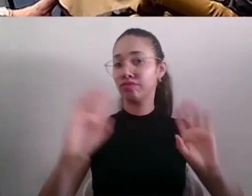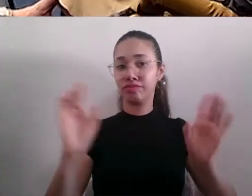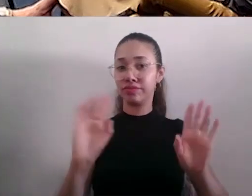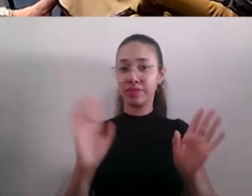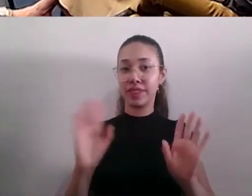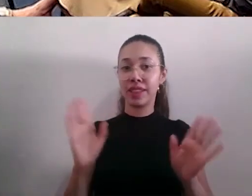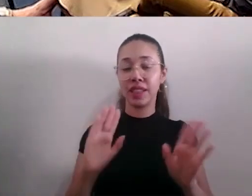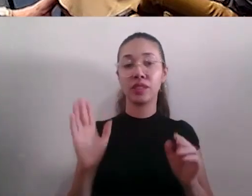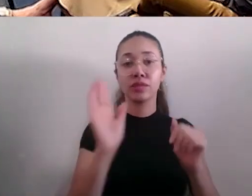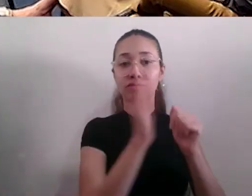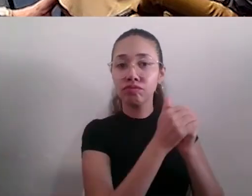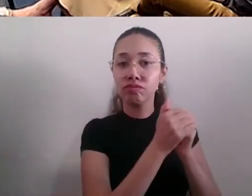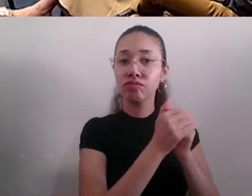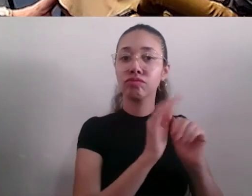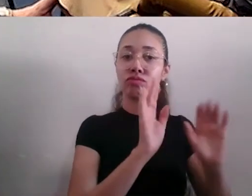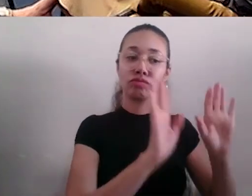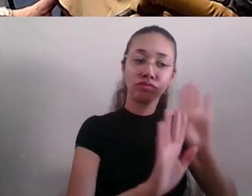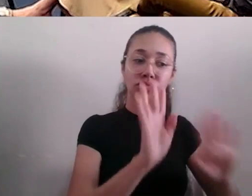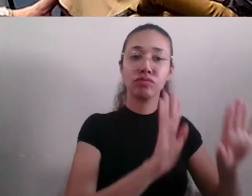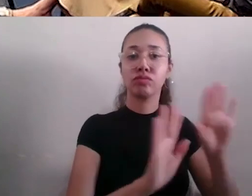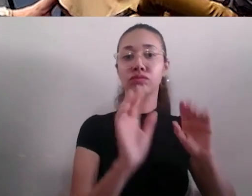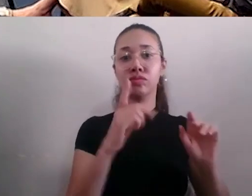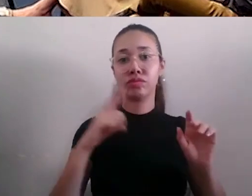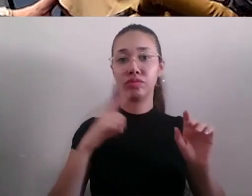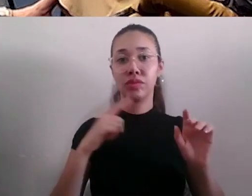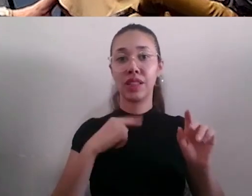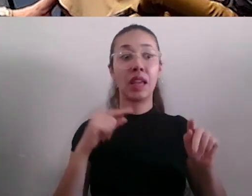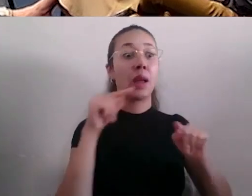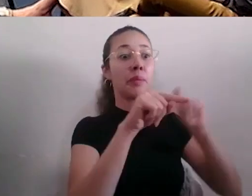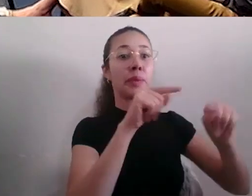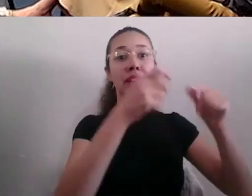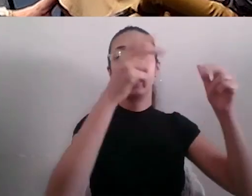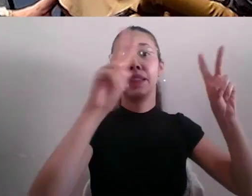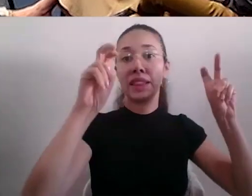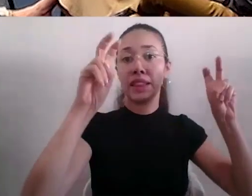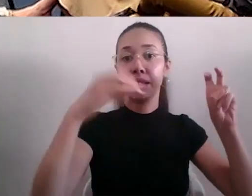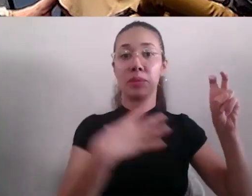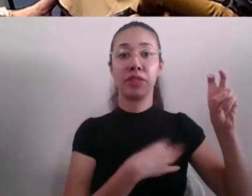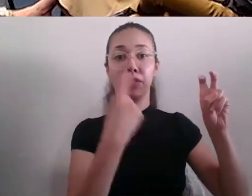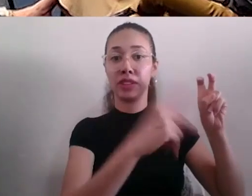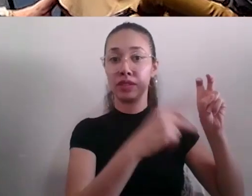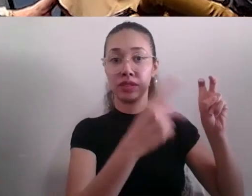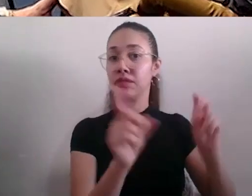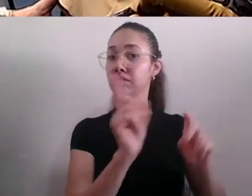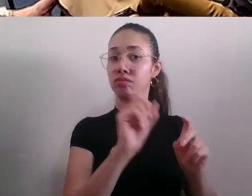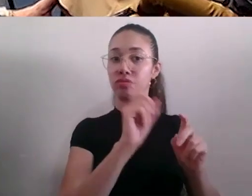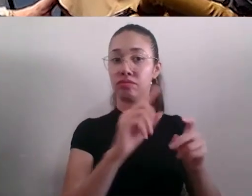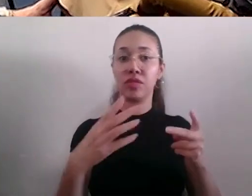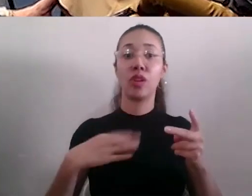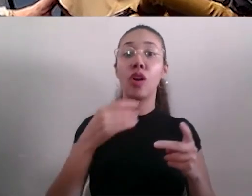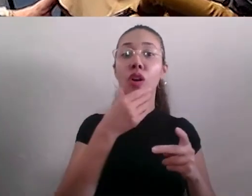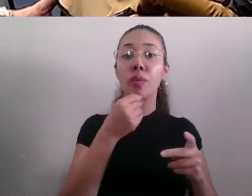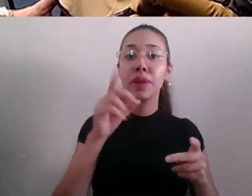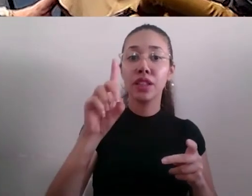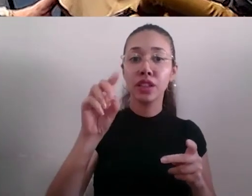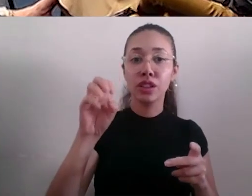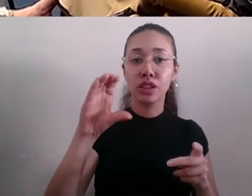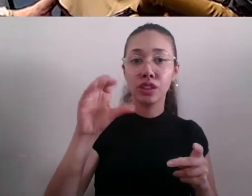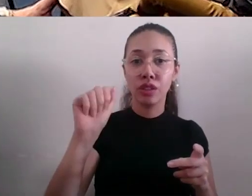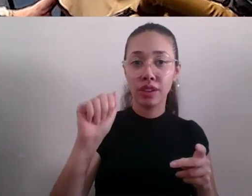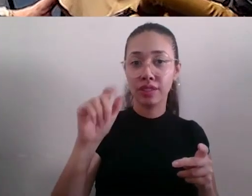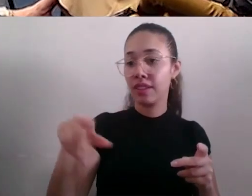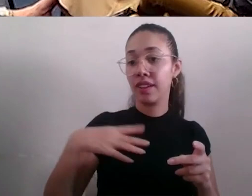de proteger a família da Ângela. A gente não fala dos filhos dela, a gente não fala dos filhos do Doca, a gente não fala da família de ninguém. Por